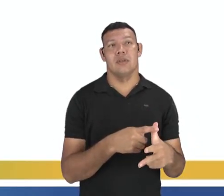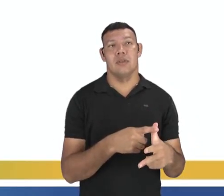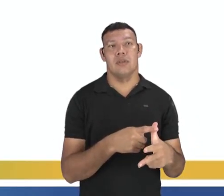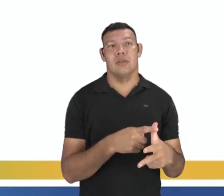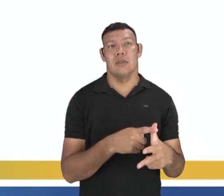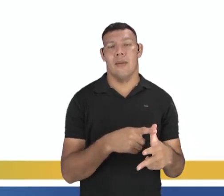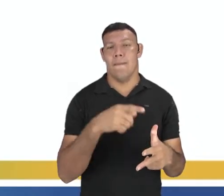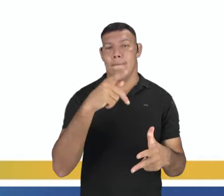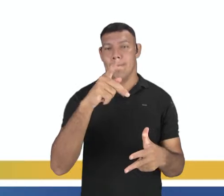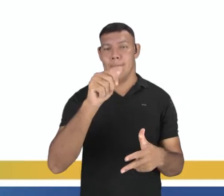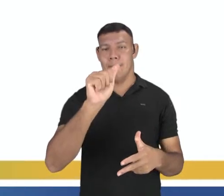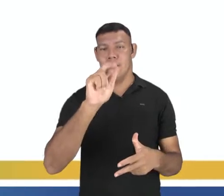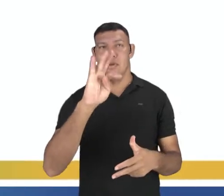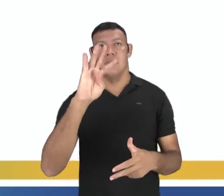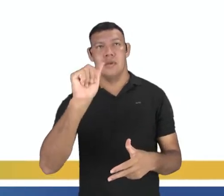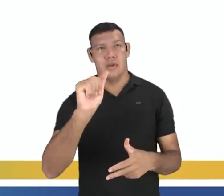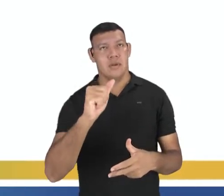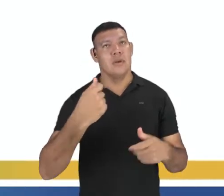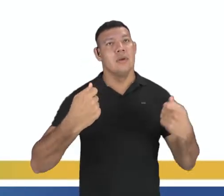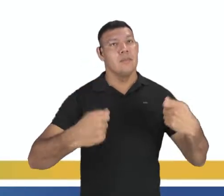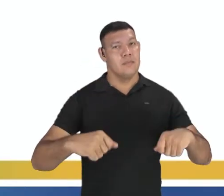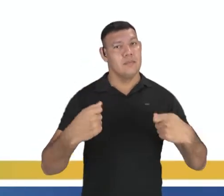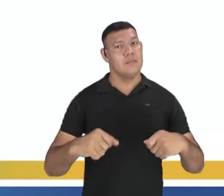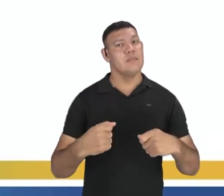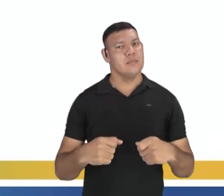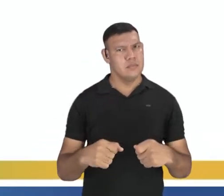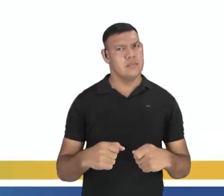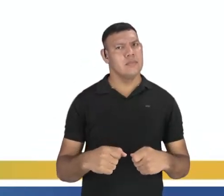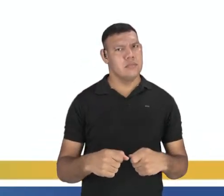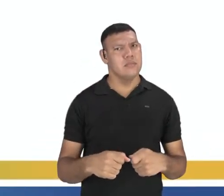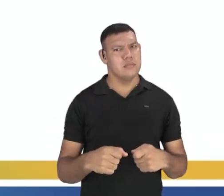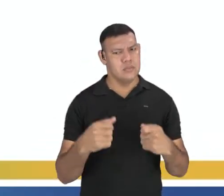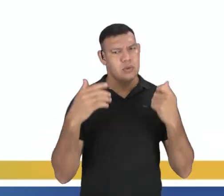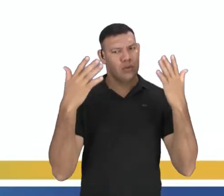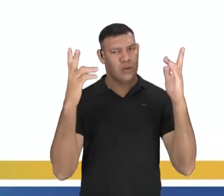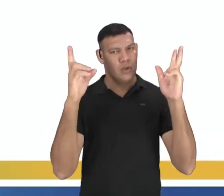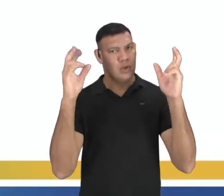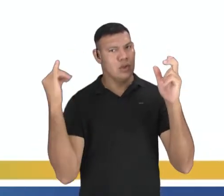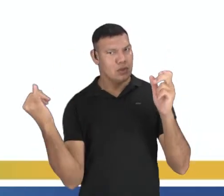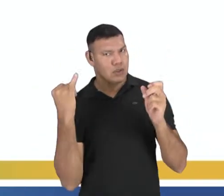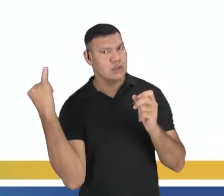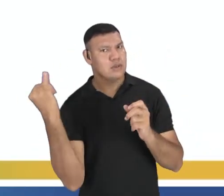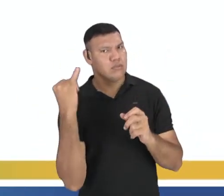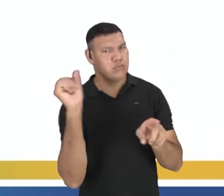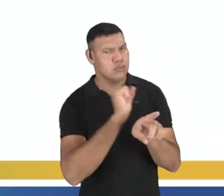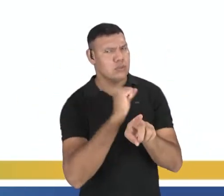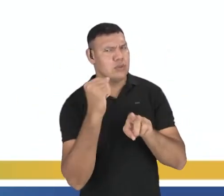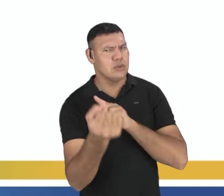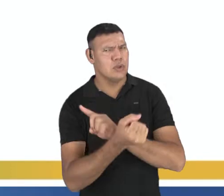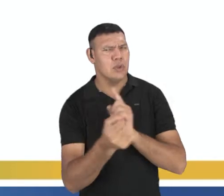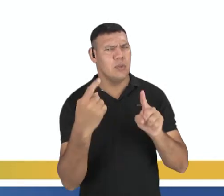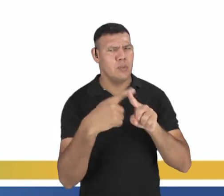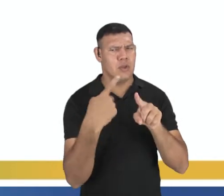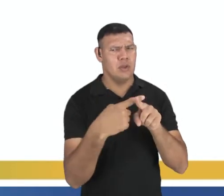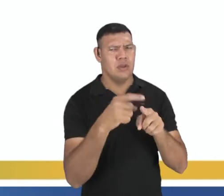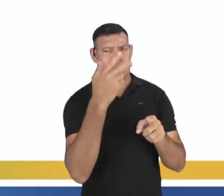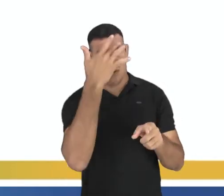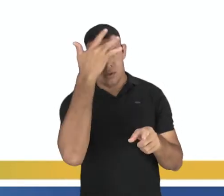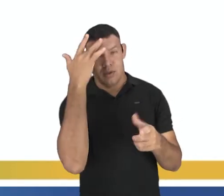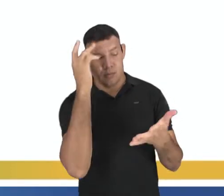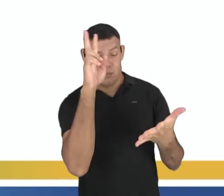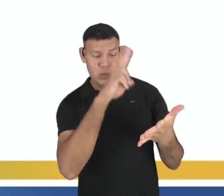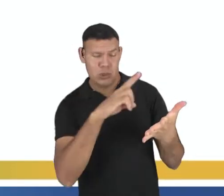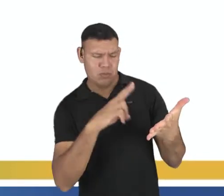ser importante. Por que é importante para aquela comunidade, para aquela sociedade? Por que o leitor vai